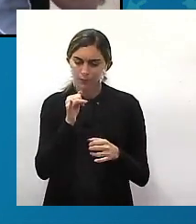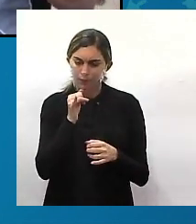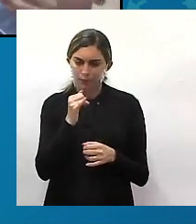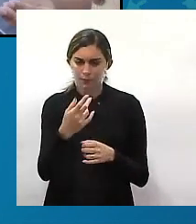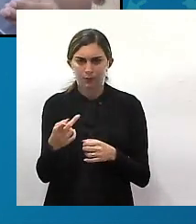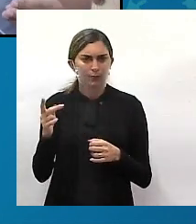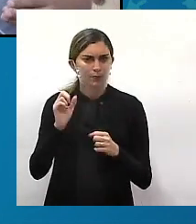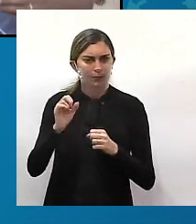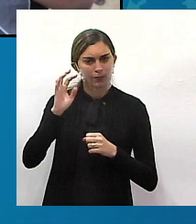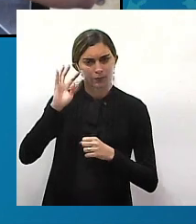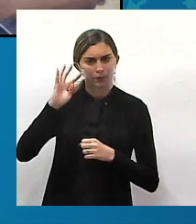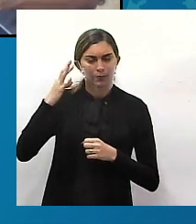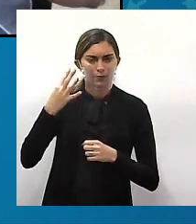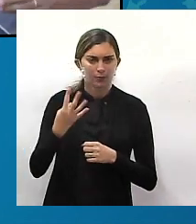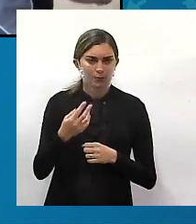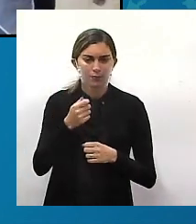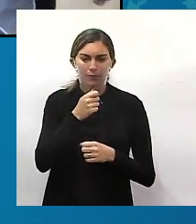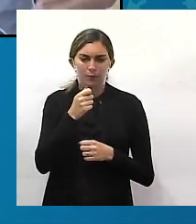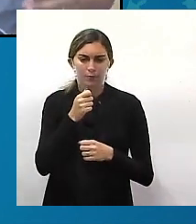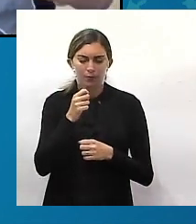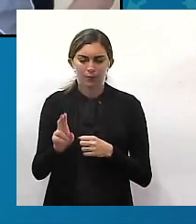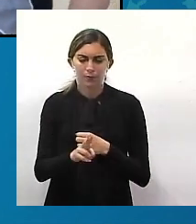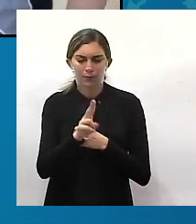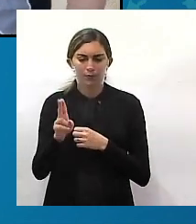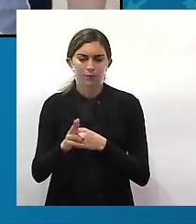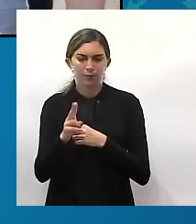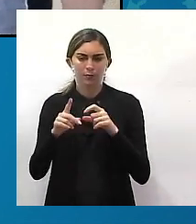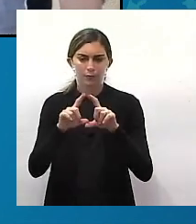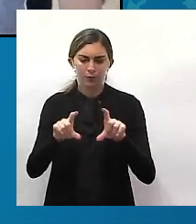pode resolver sem estar utilizando